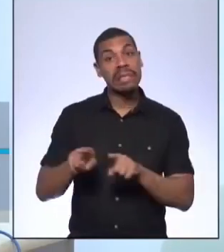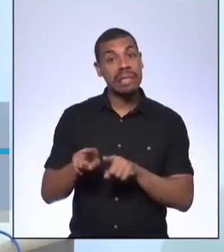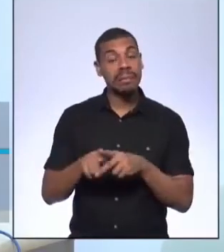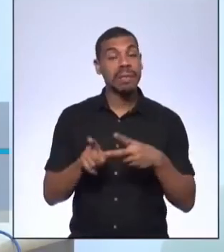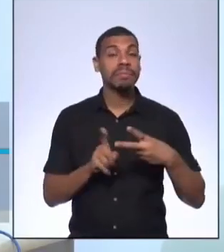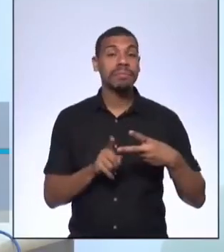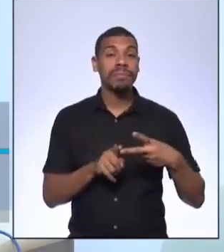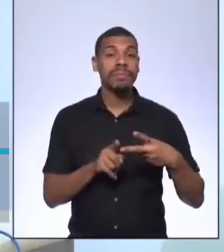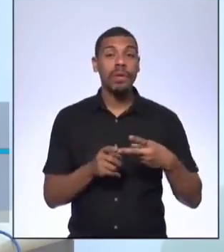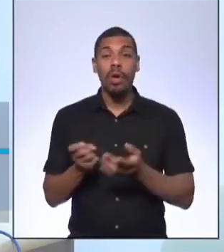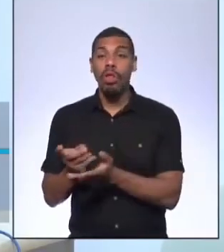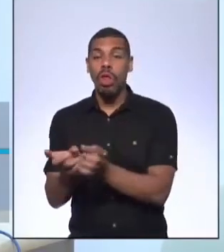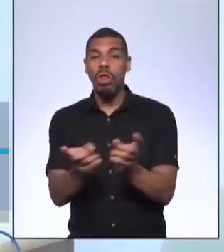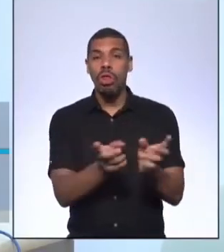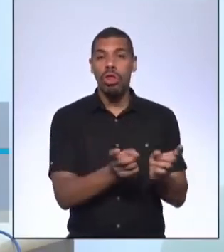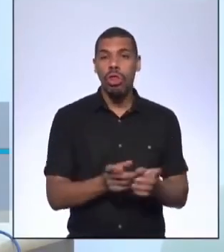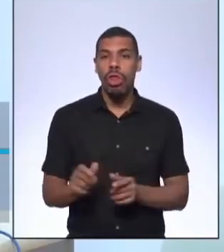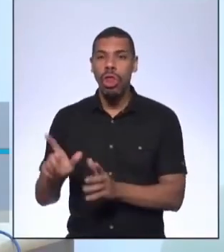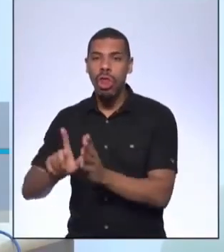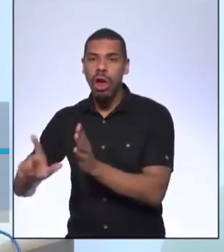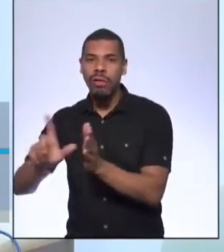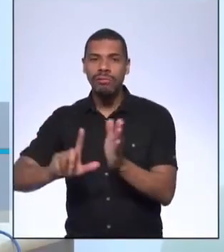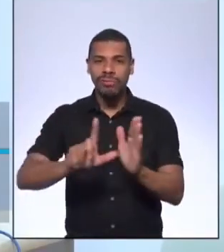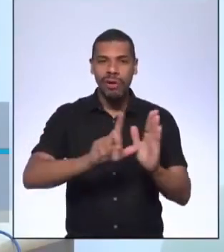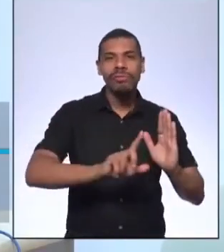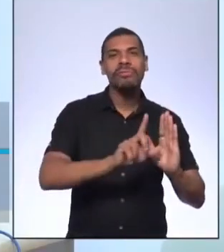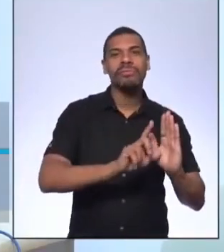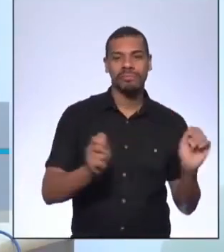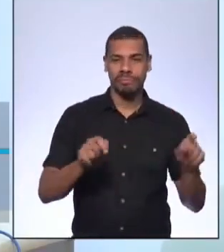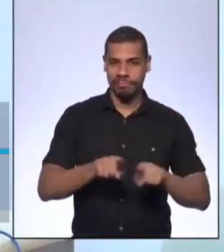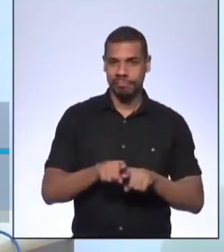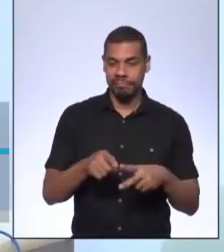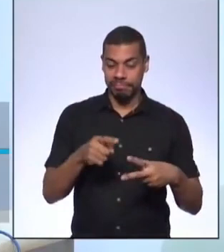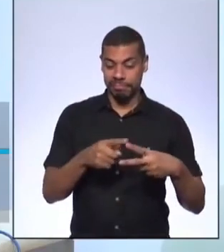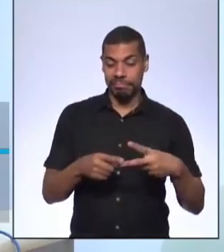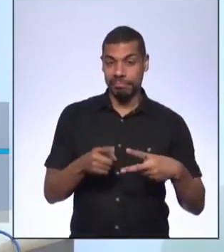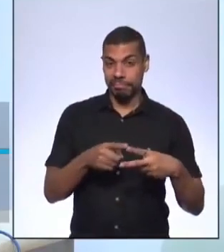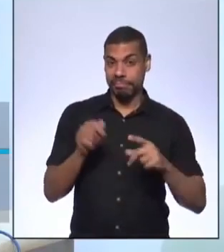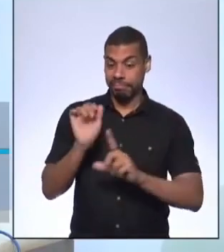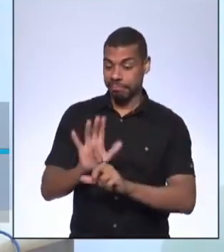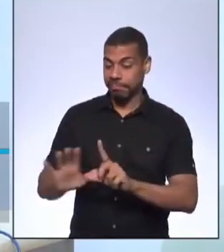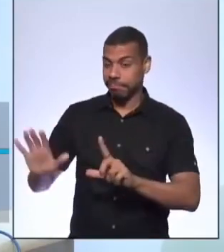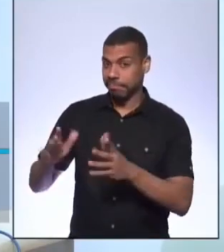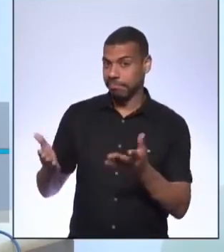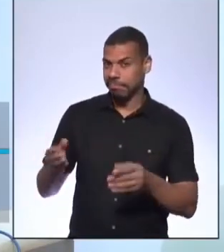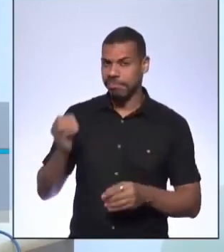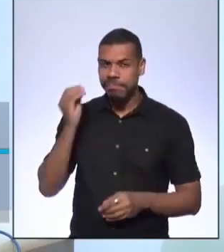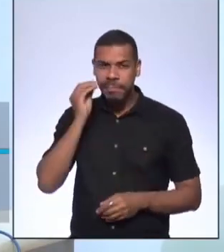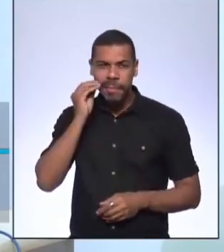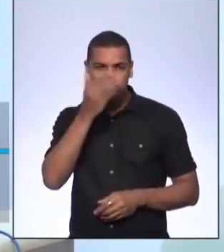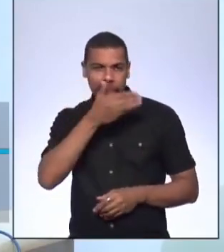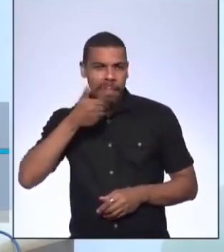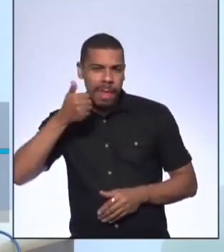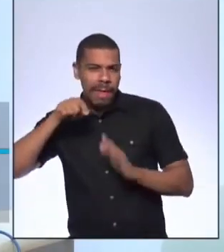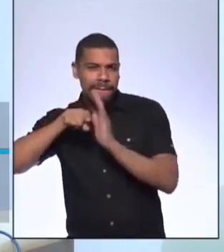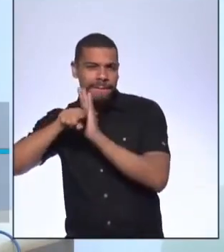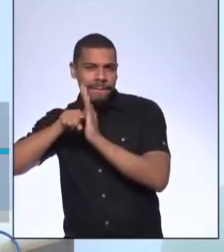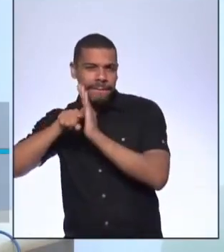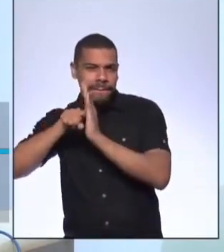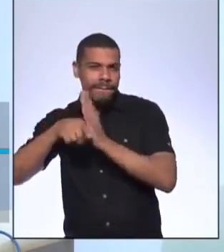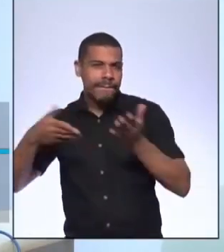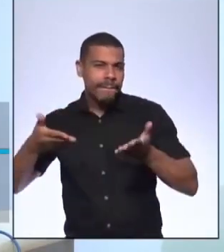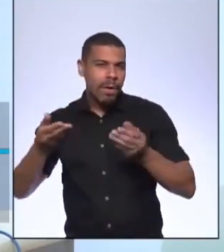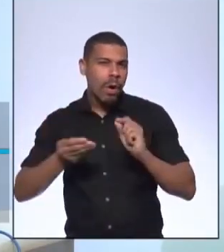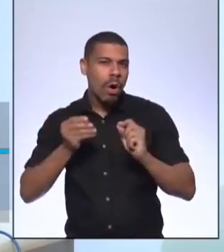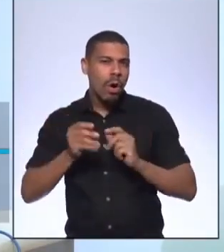que essas atividades estão bem evidentes aí na imagem. E para a gente melhorar a nossa análise, agora a gente vai trabalhar